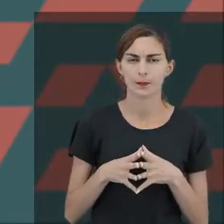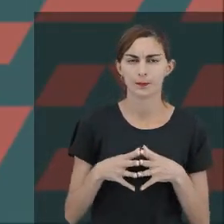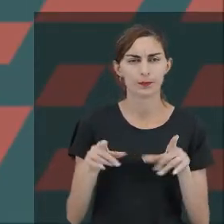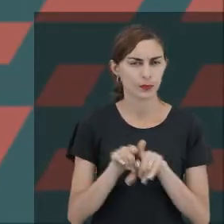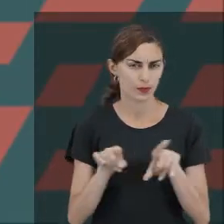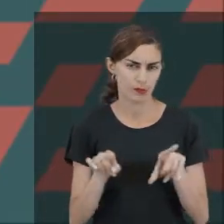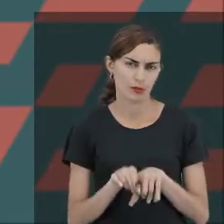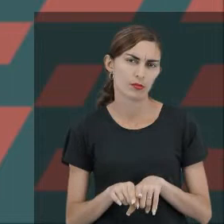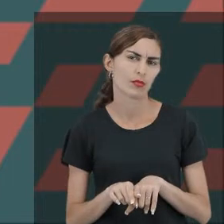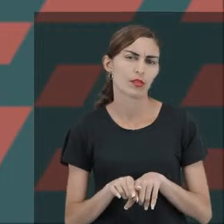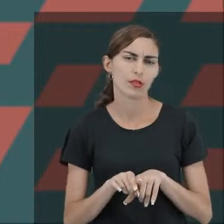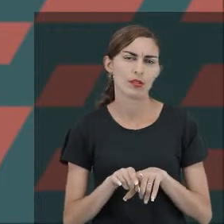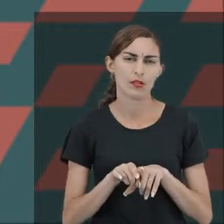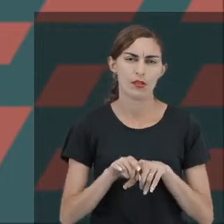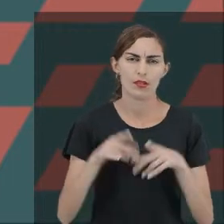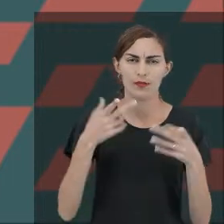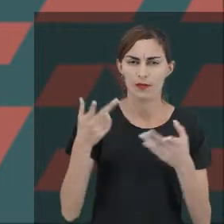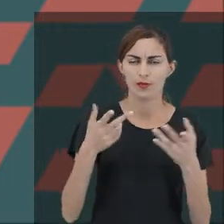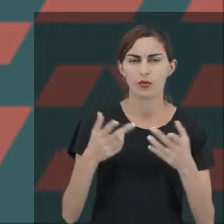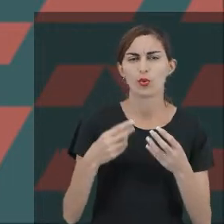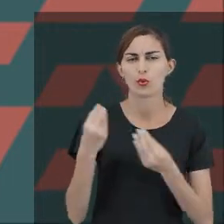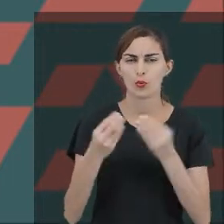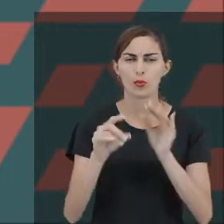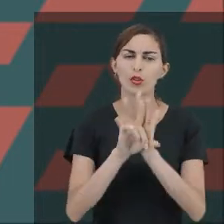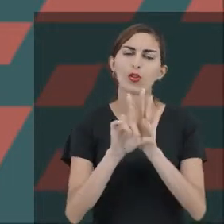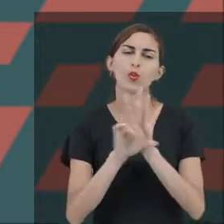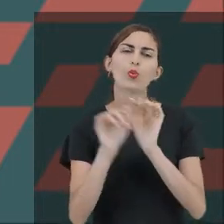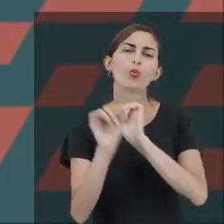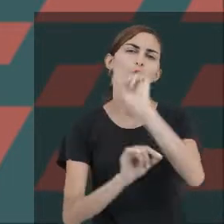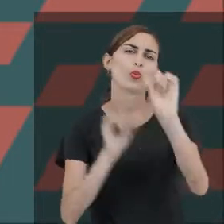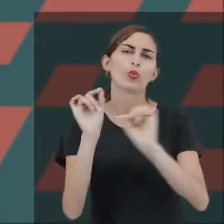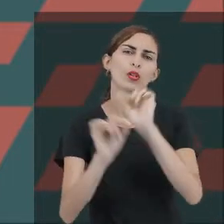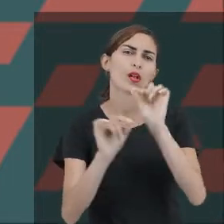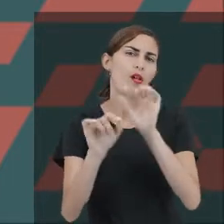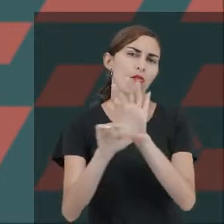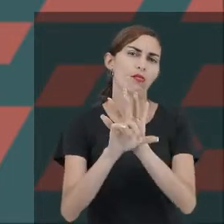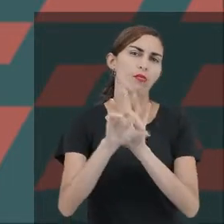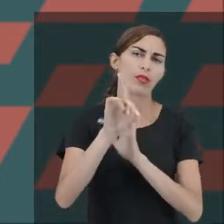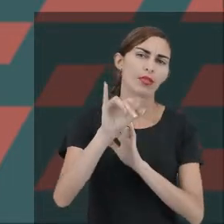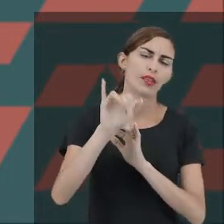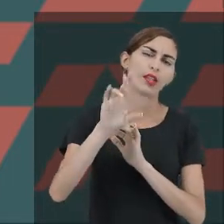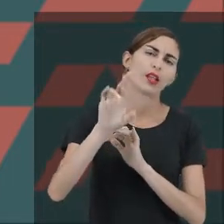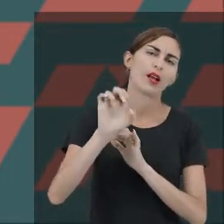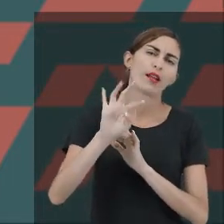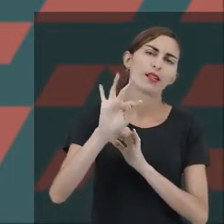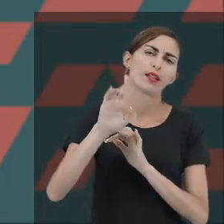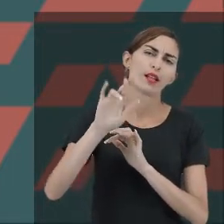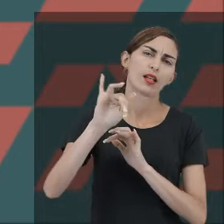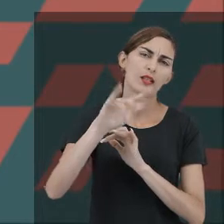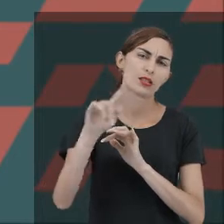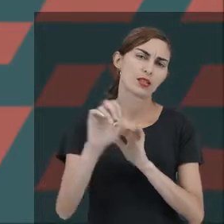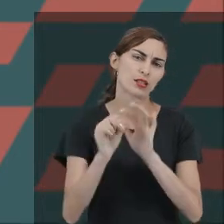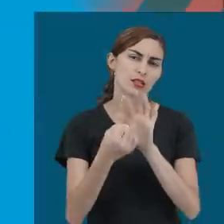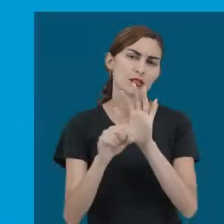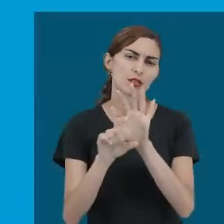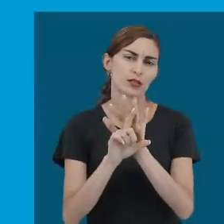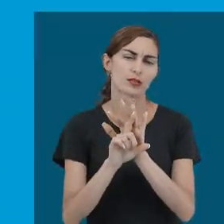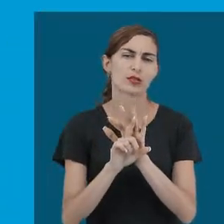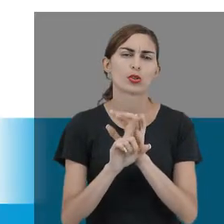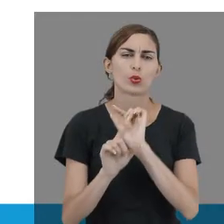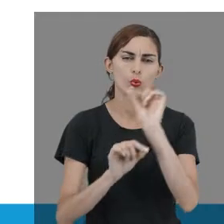Um pouco agora do que está nas diretrizes, né? Vamos apresentar agora as diretrizes, né? Afinal, a gente veio para cá para